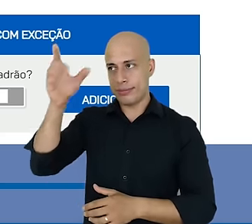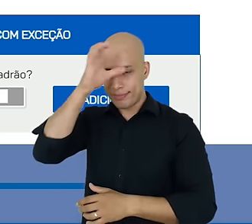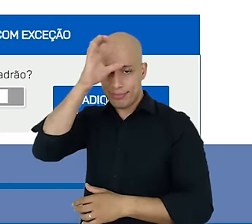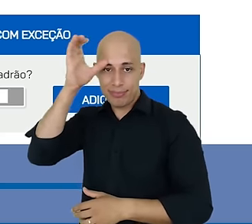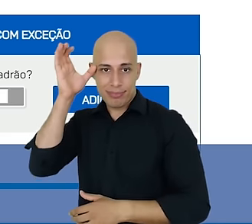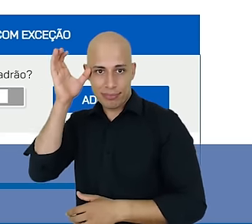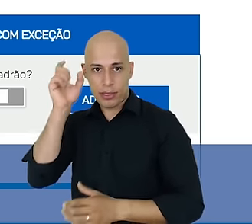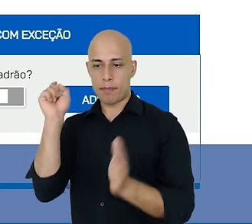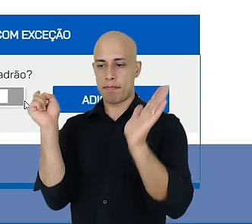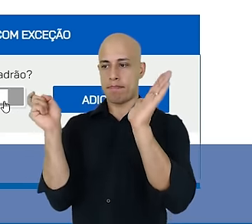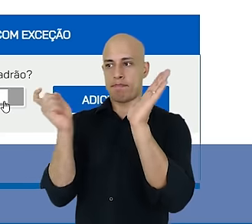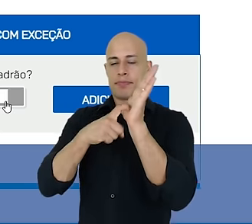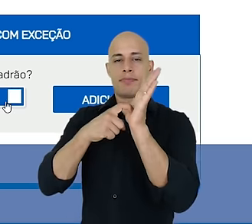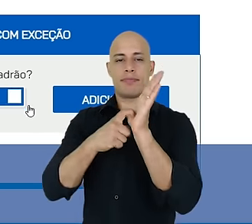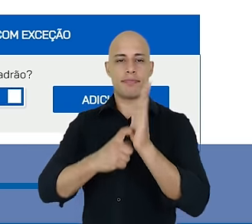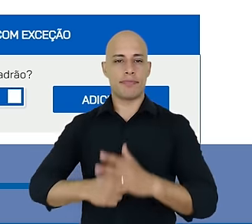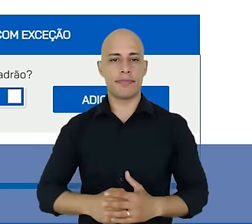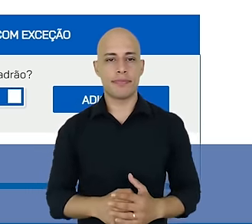clico